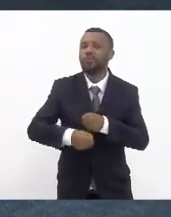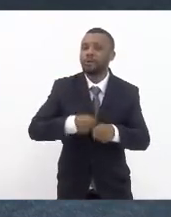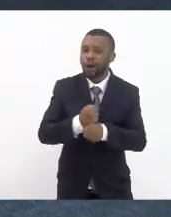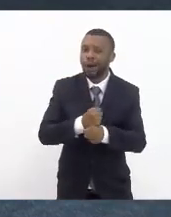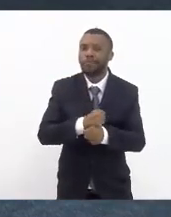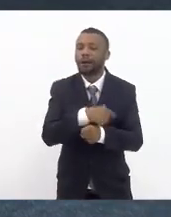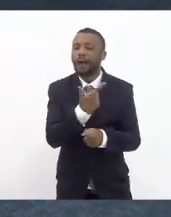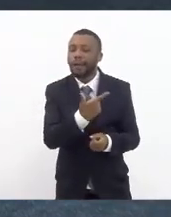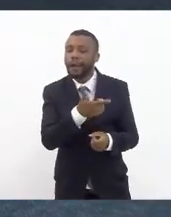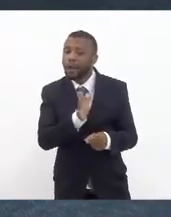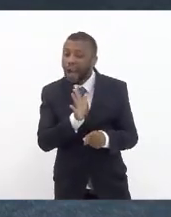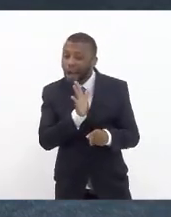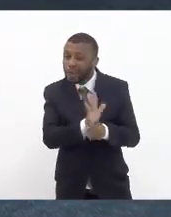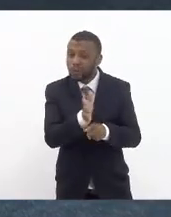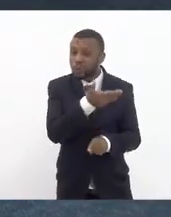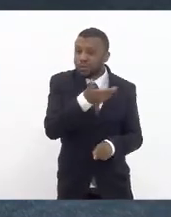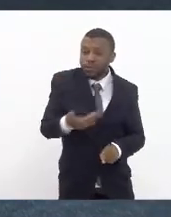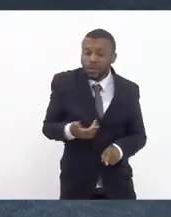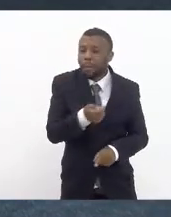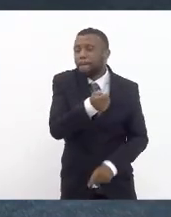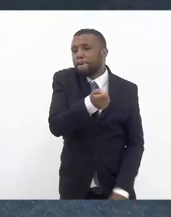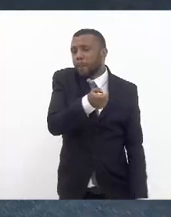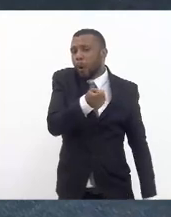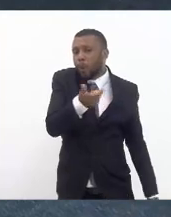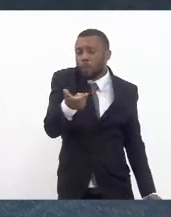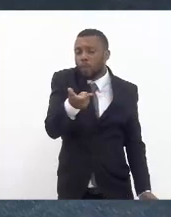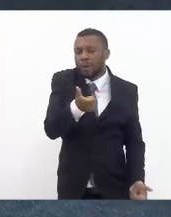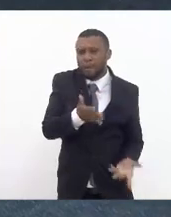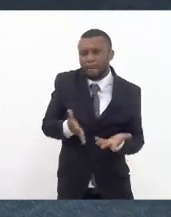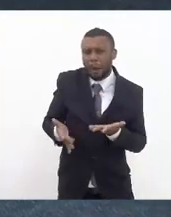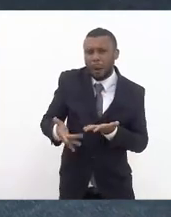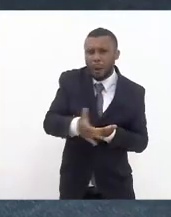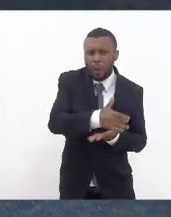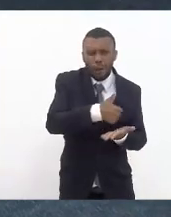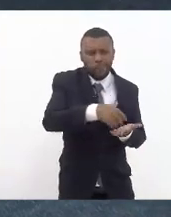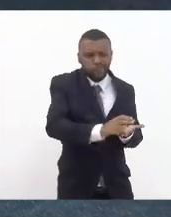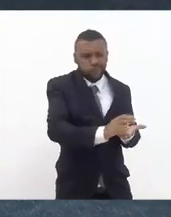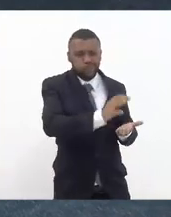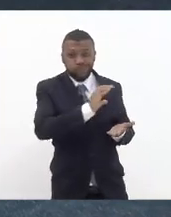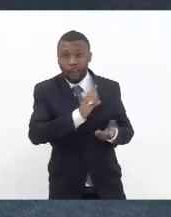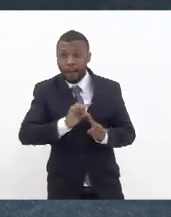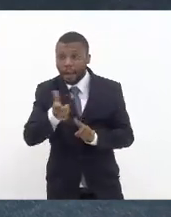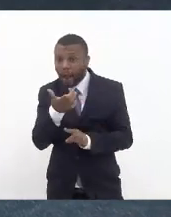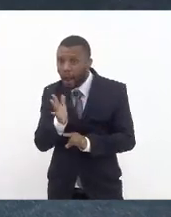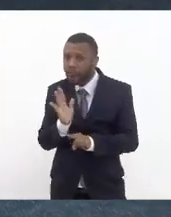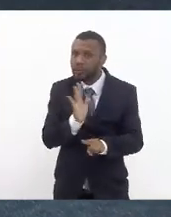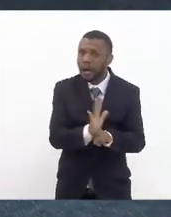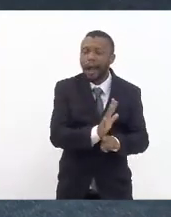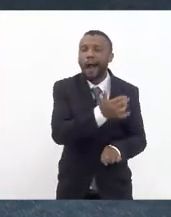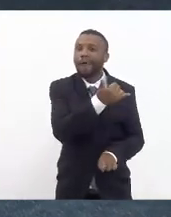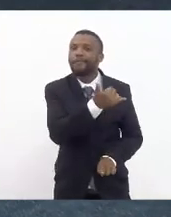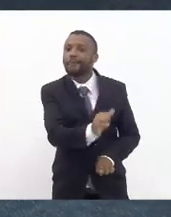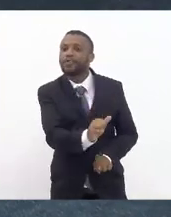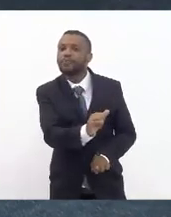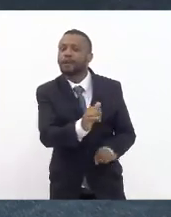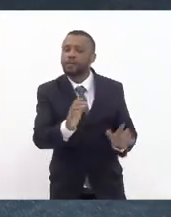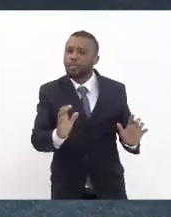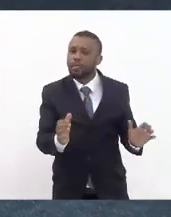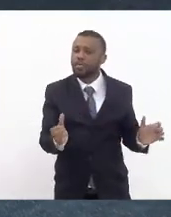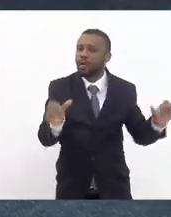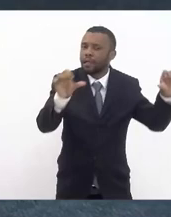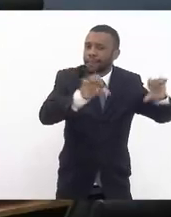lá. Ou seja, um orçamento trilionário, arrecada muito no Estado, e nem para ajudar as vítimas da tragédia serviu esse governo